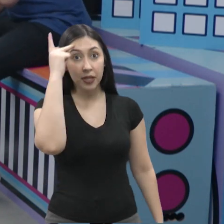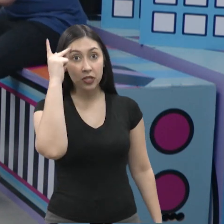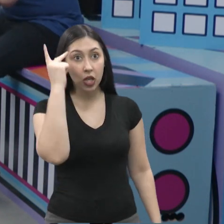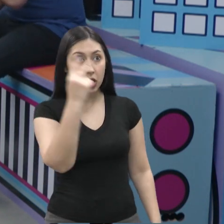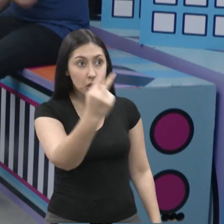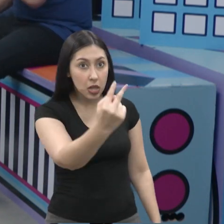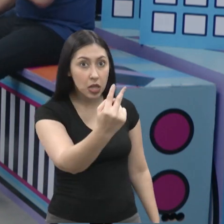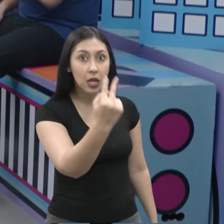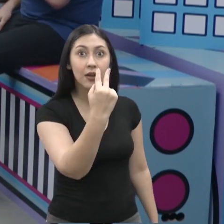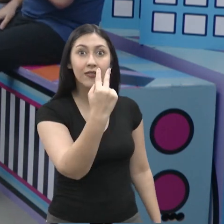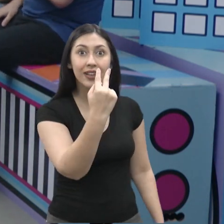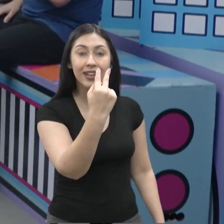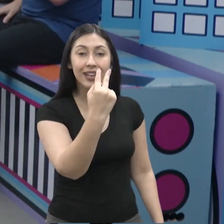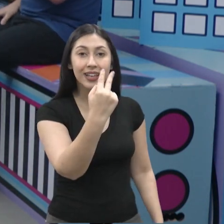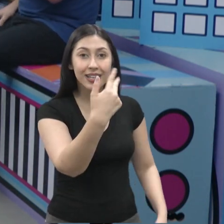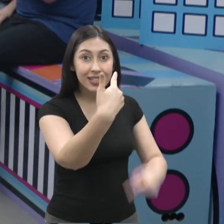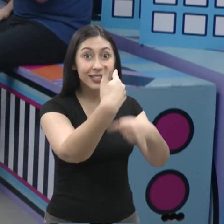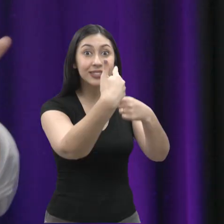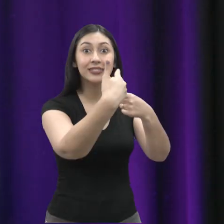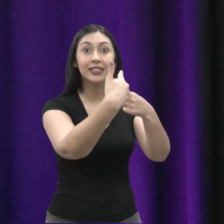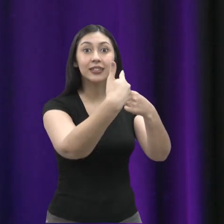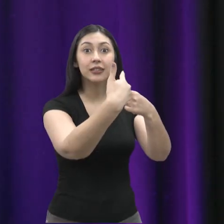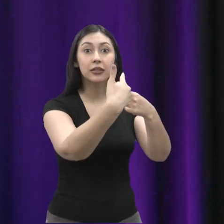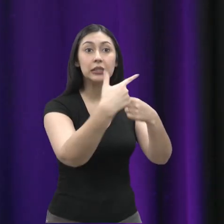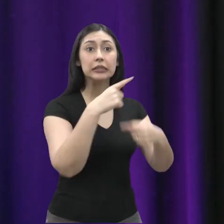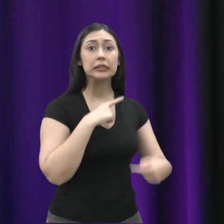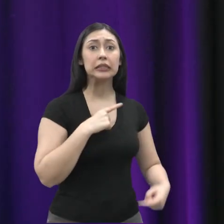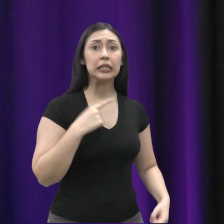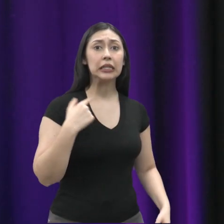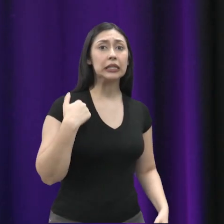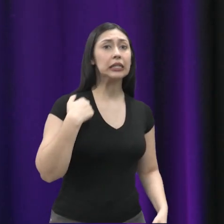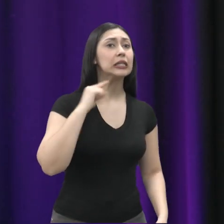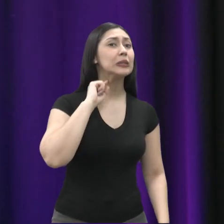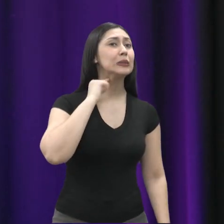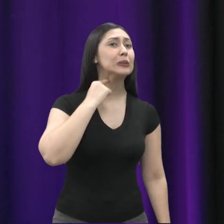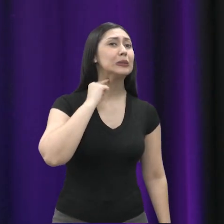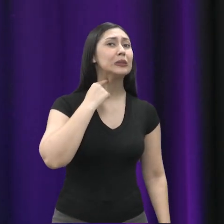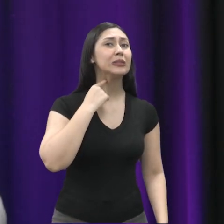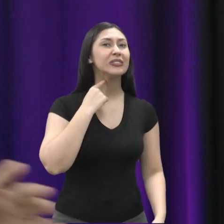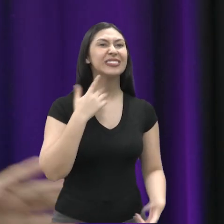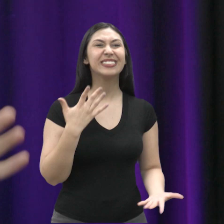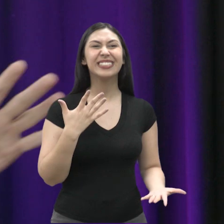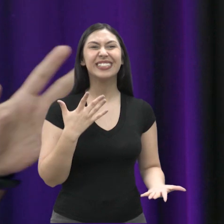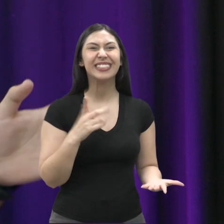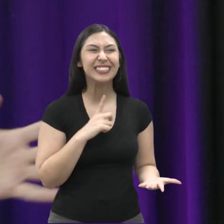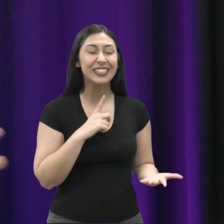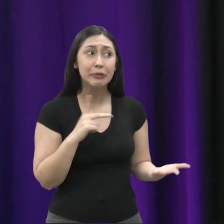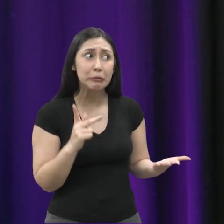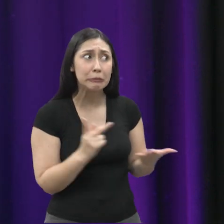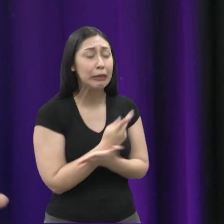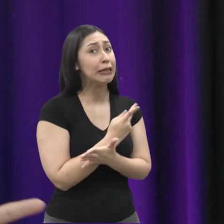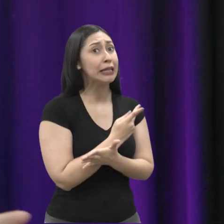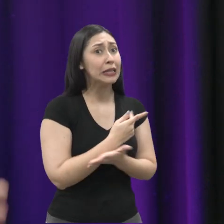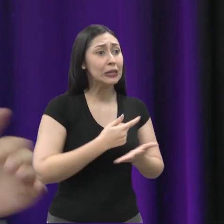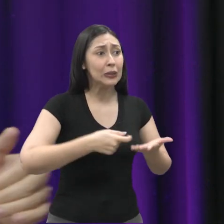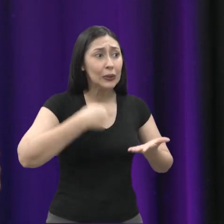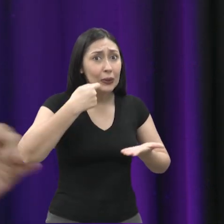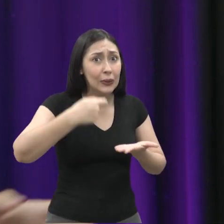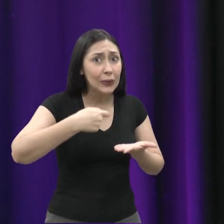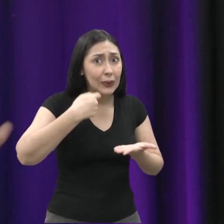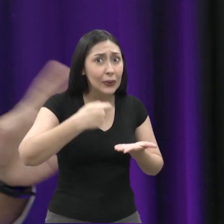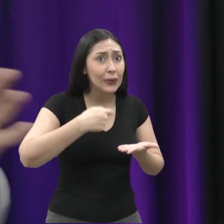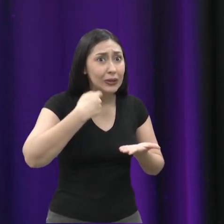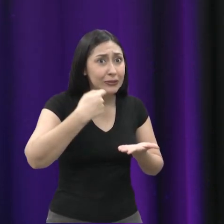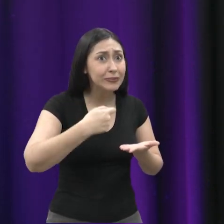me olharem naquela câmera ali, não sei se está pegando certinho, vão ver uma manchinha aqui, eu tive um pequeno acidente gastronômico, então